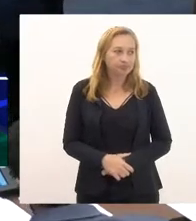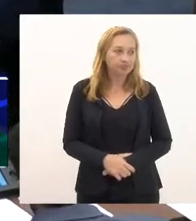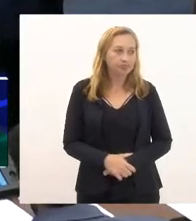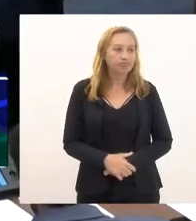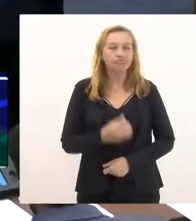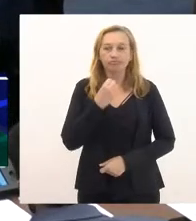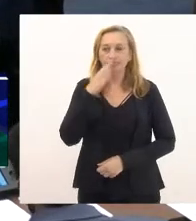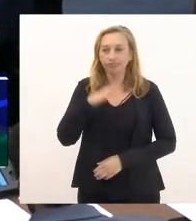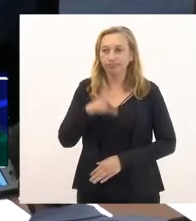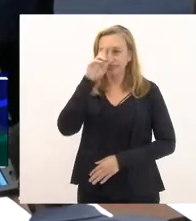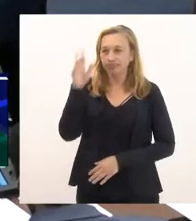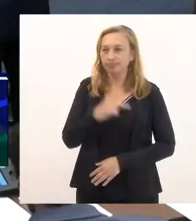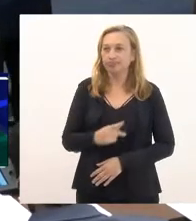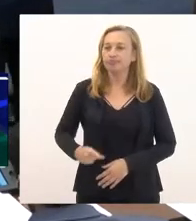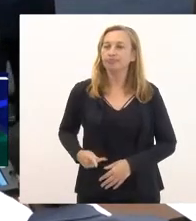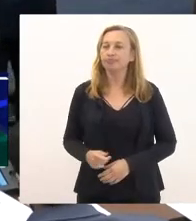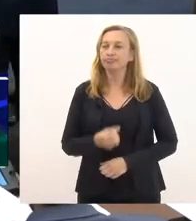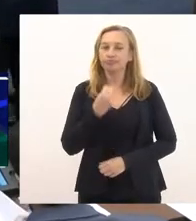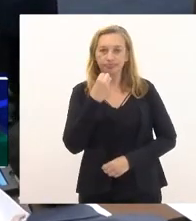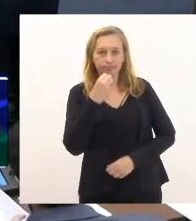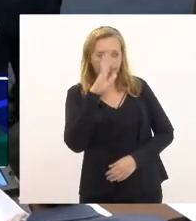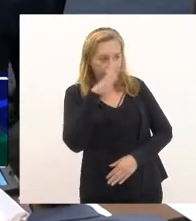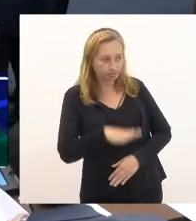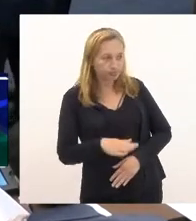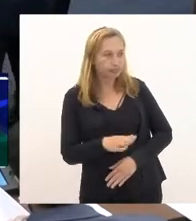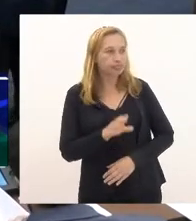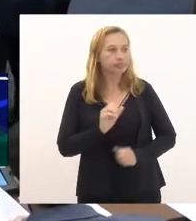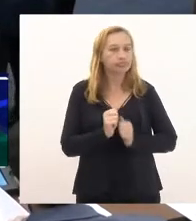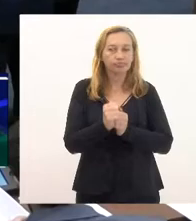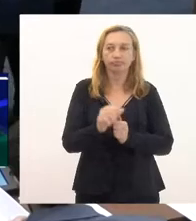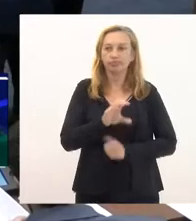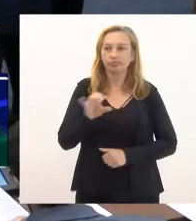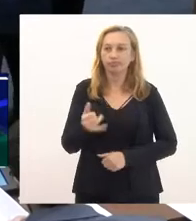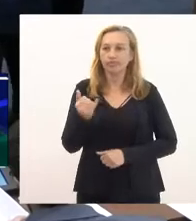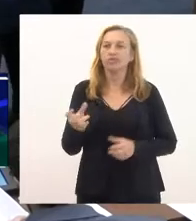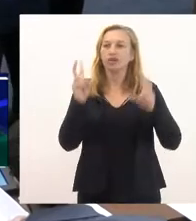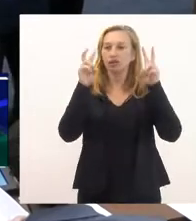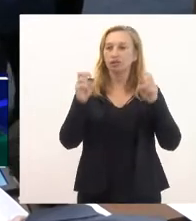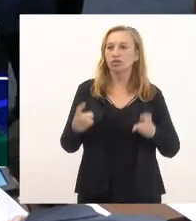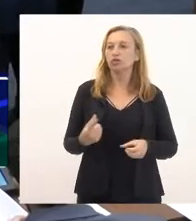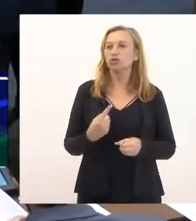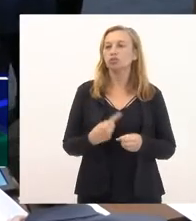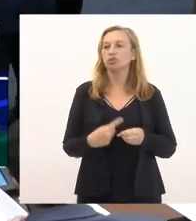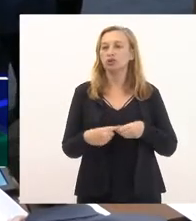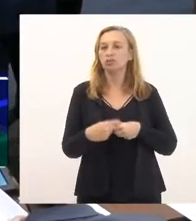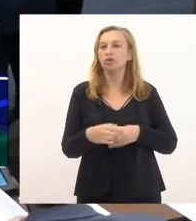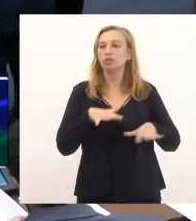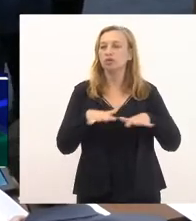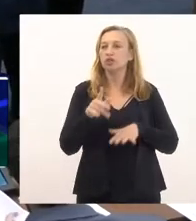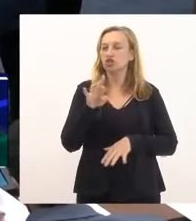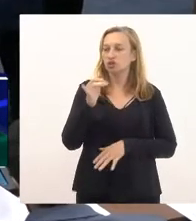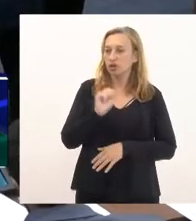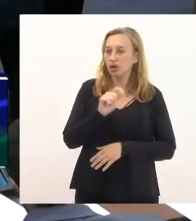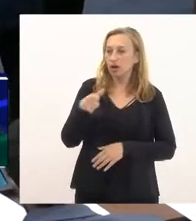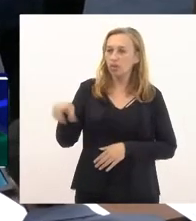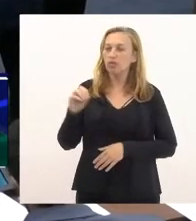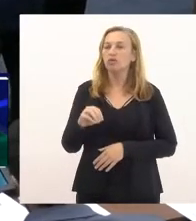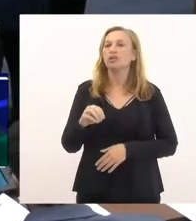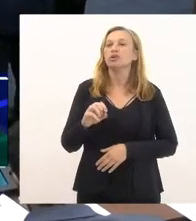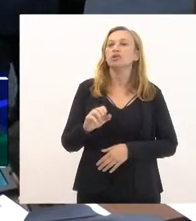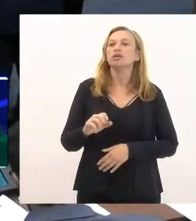Boa tarde, presidente. Boa tarde. Acompanho o parecer da CCJ. Pela comissão de assuntos municipais e desenvolvimento regional, deputado Eurico Júnior.